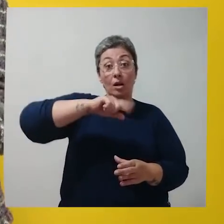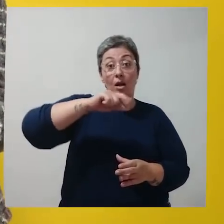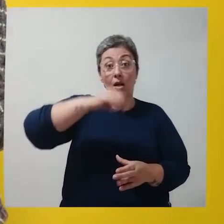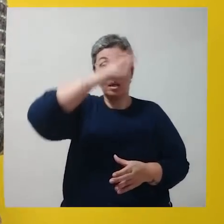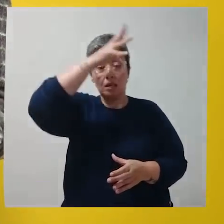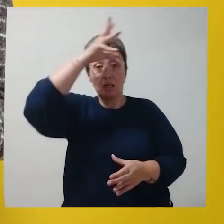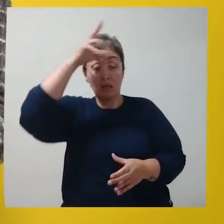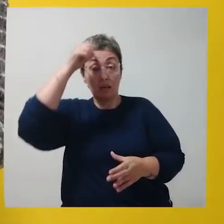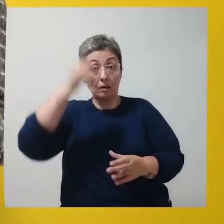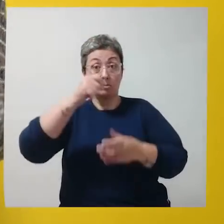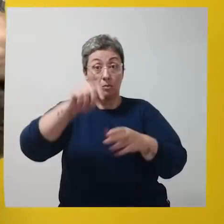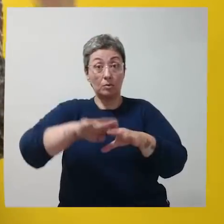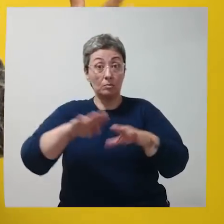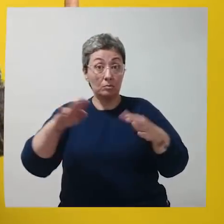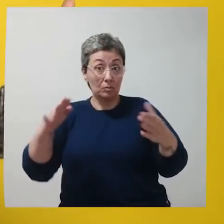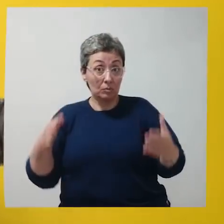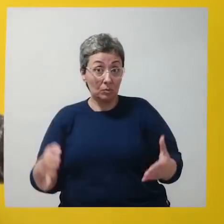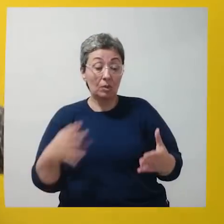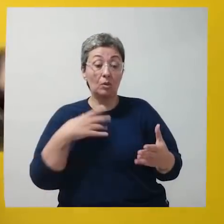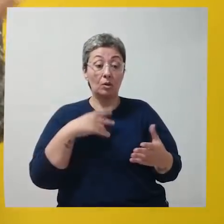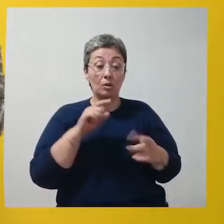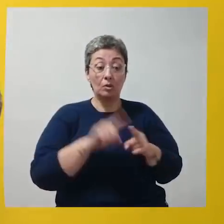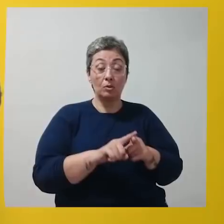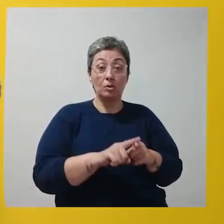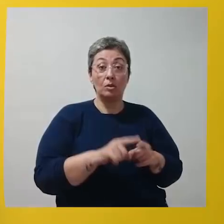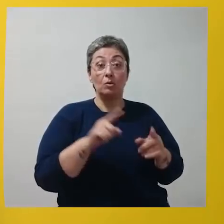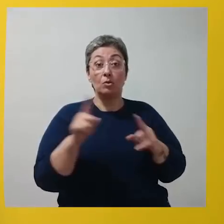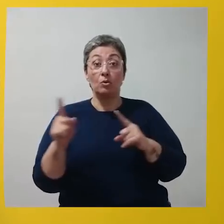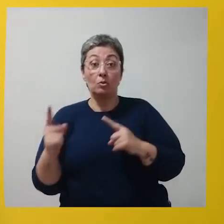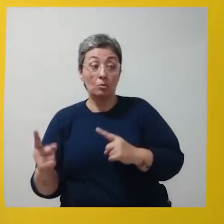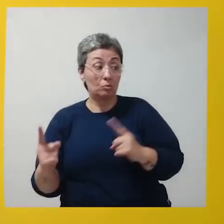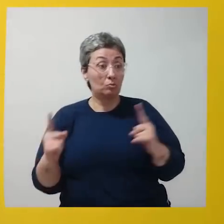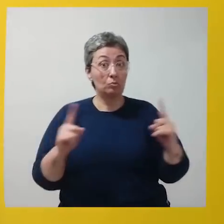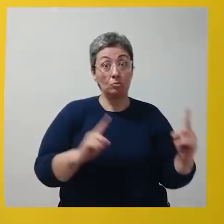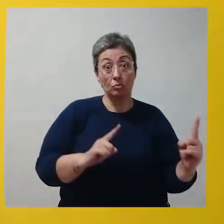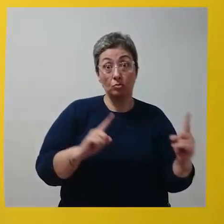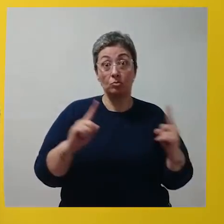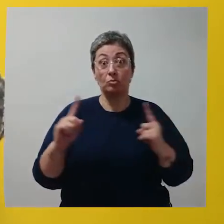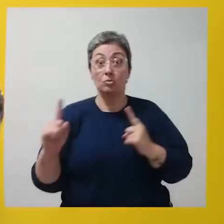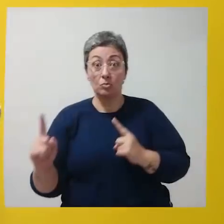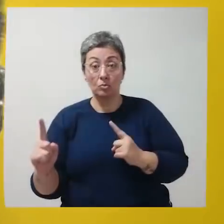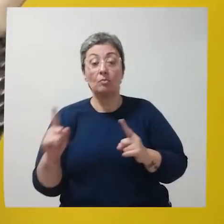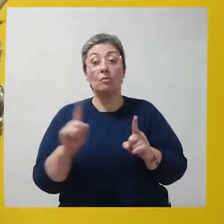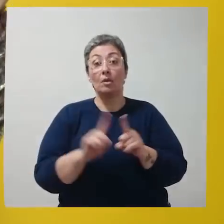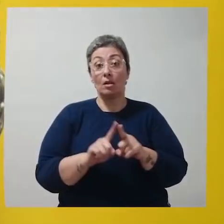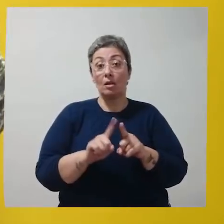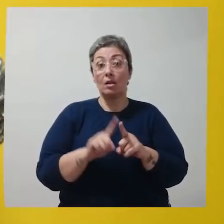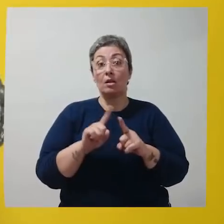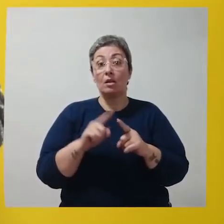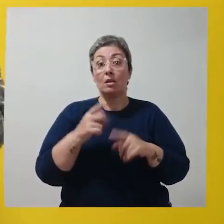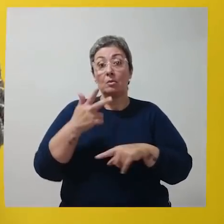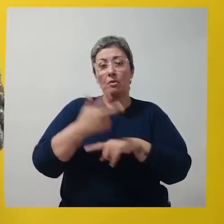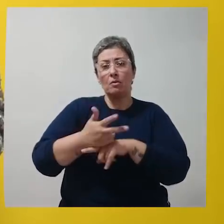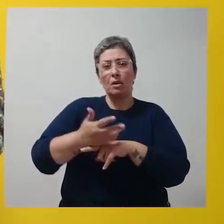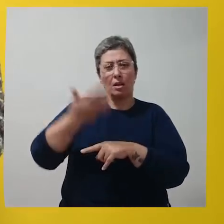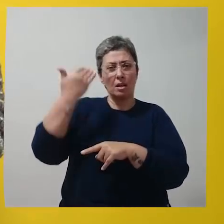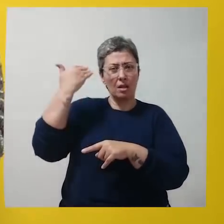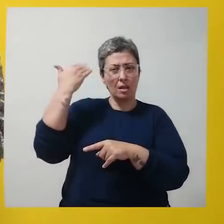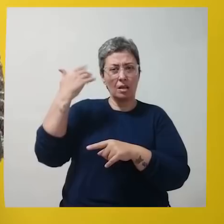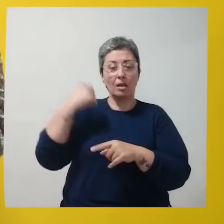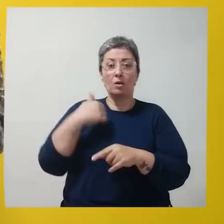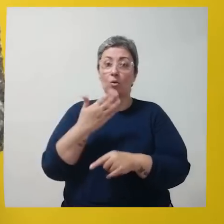coloca na mesa. Ou seja, eu estou fazendo uma coisa, essa criança está fazendo outra. Também no vídeo lá atrás que eu falei